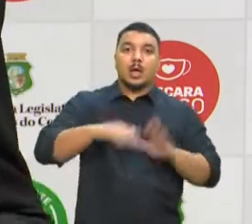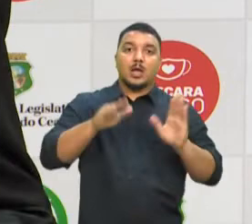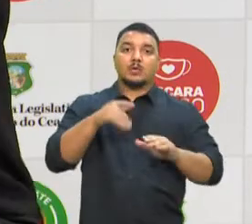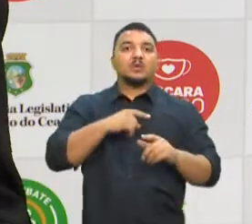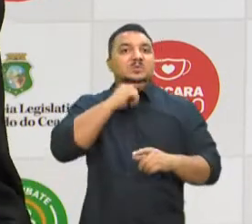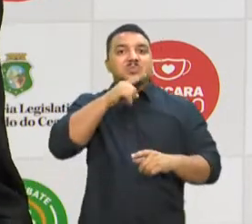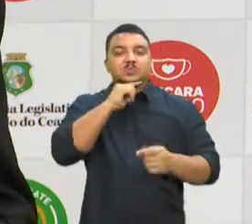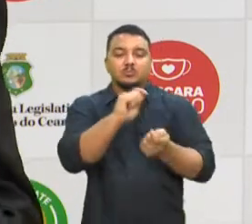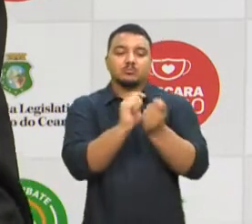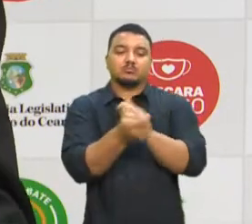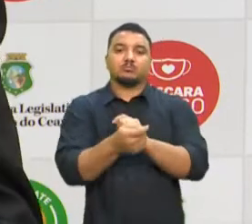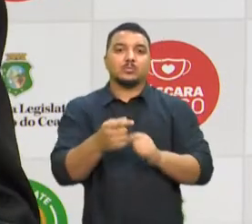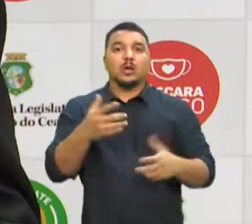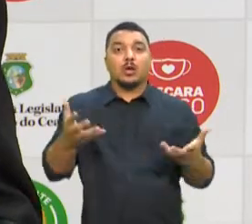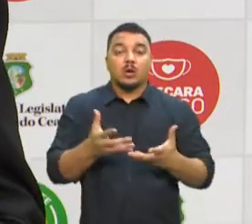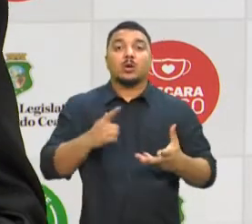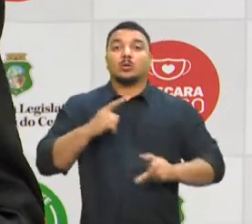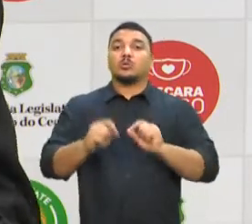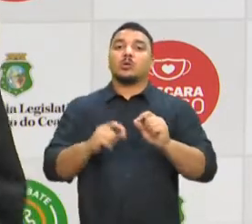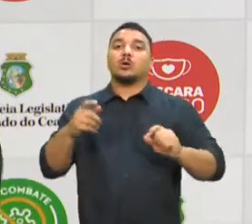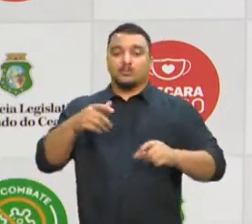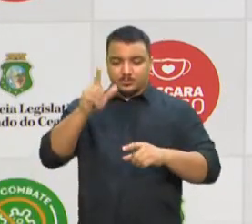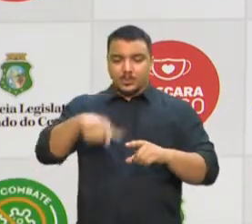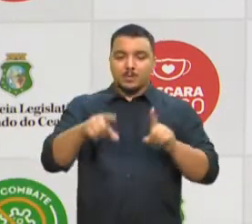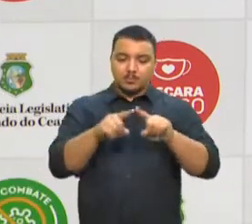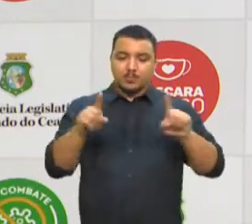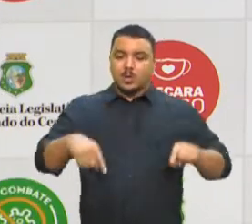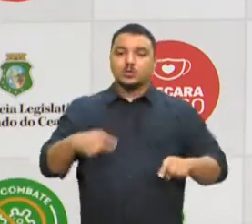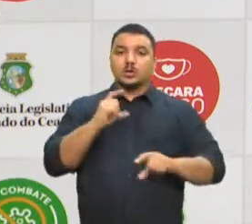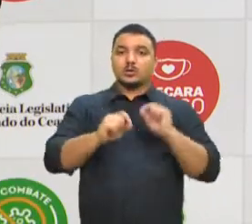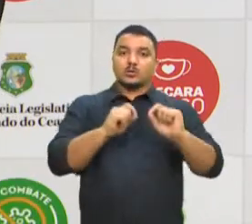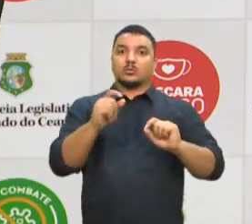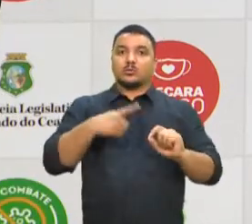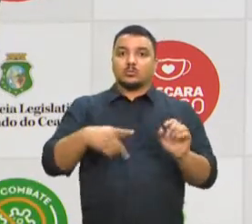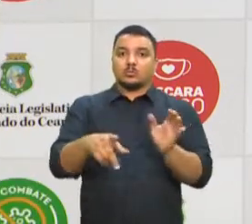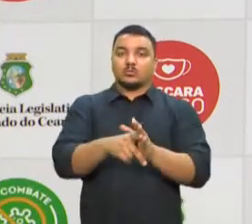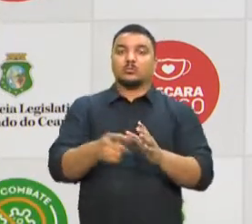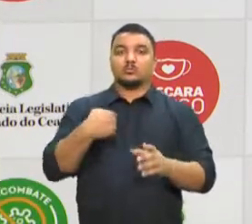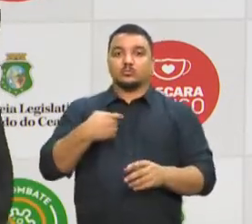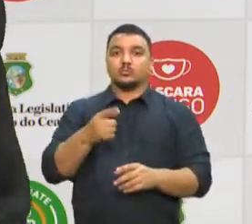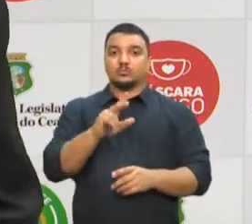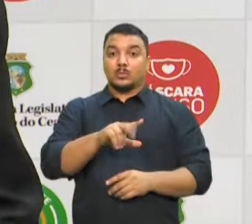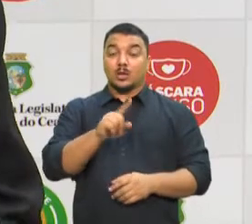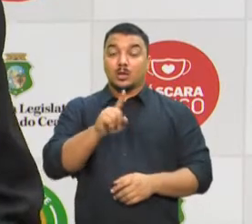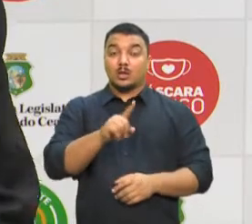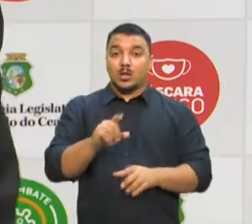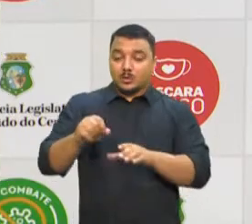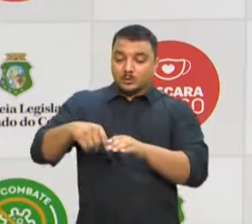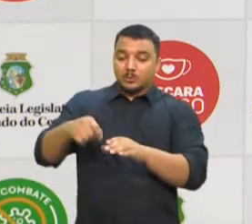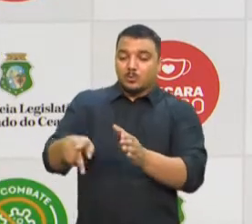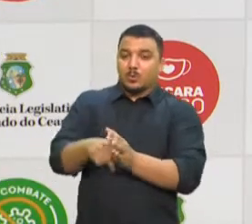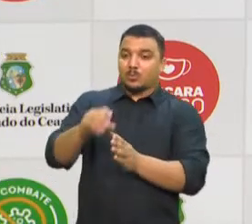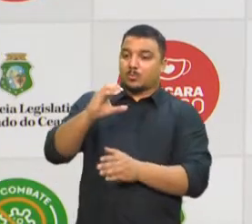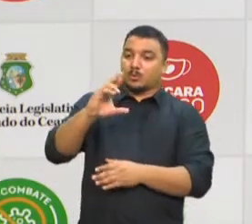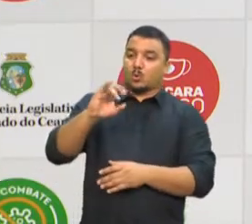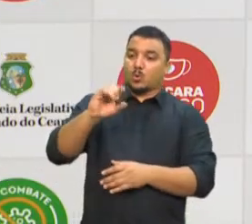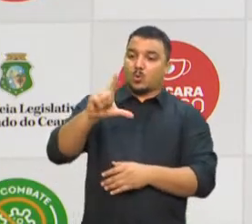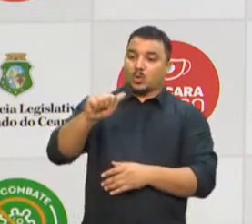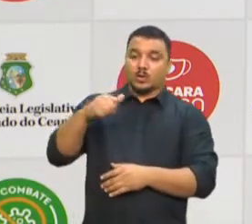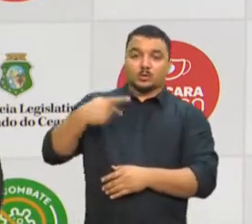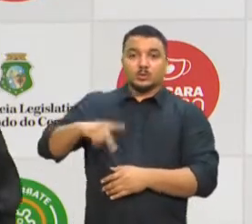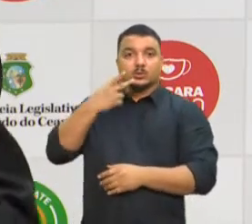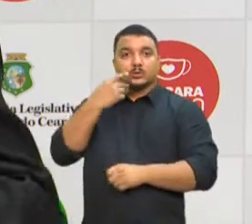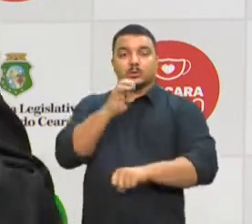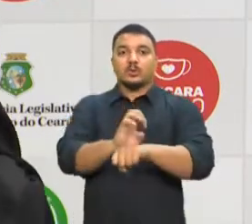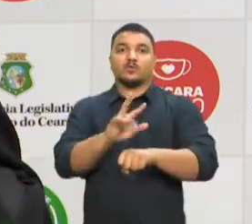adaptam à realidade, e agora com esse projeto, os produtores de semente, que nós chamamos de semente crioula, aqui no estado do Ceará, vão poder